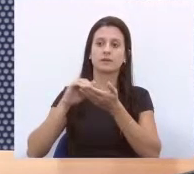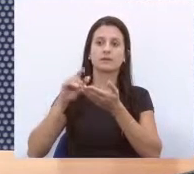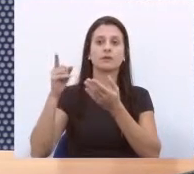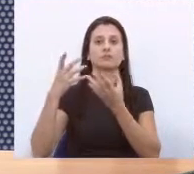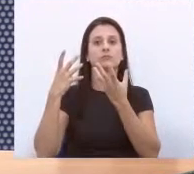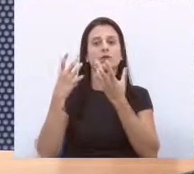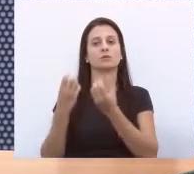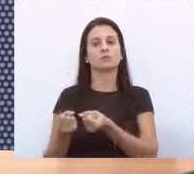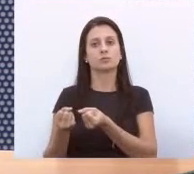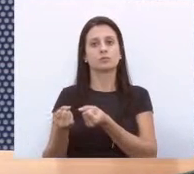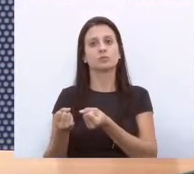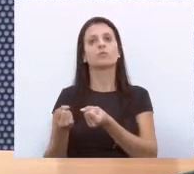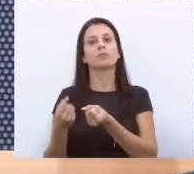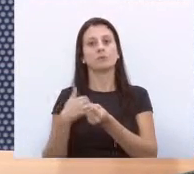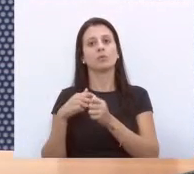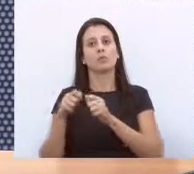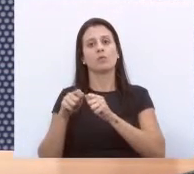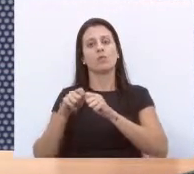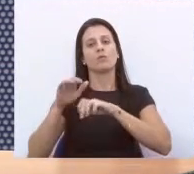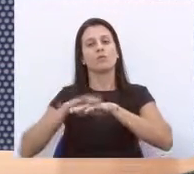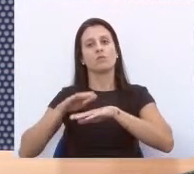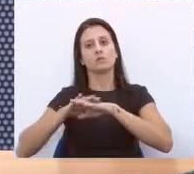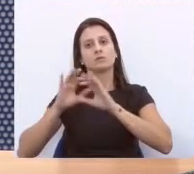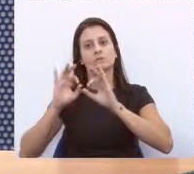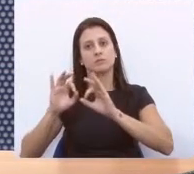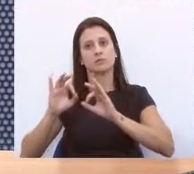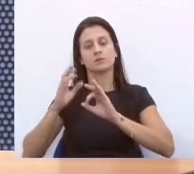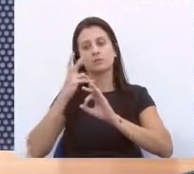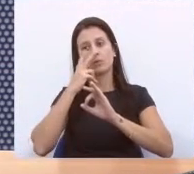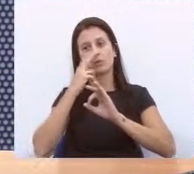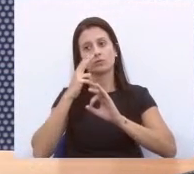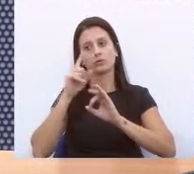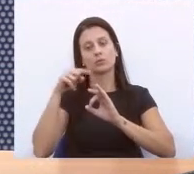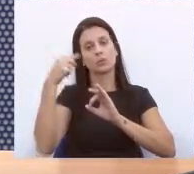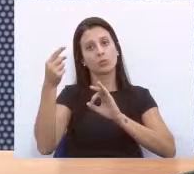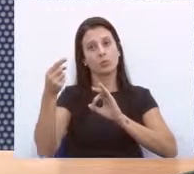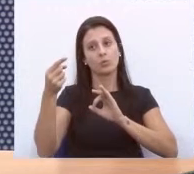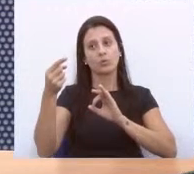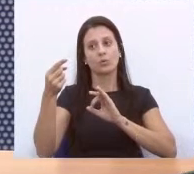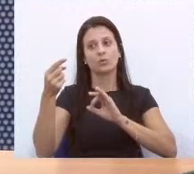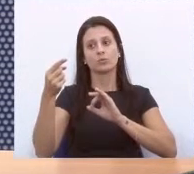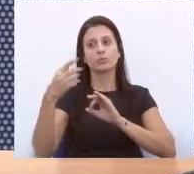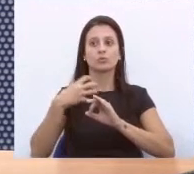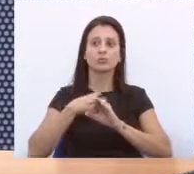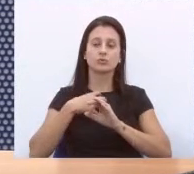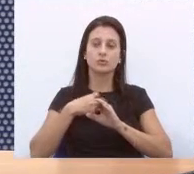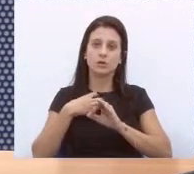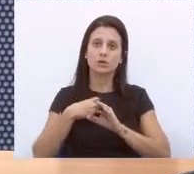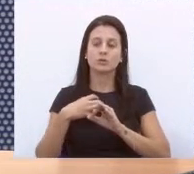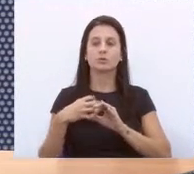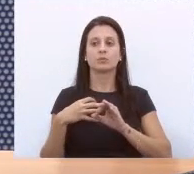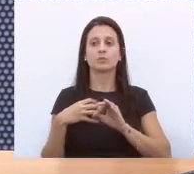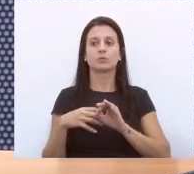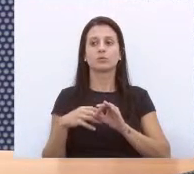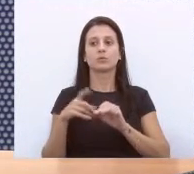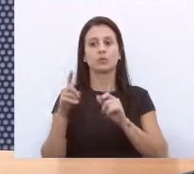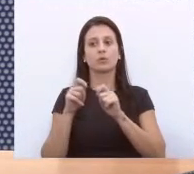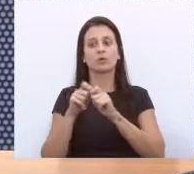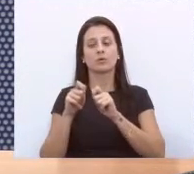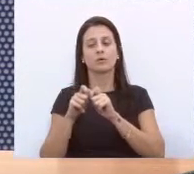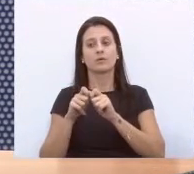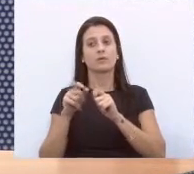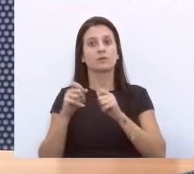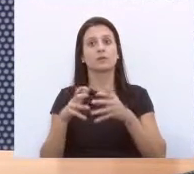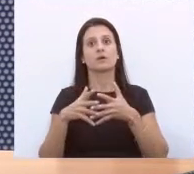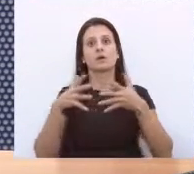assumiu a corrida internacional talvez um outro um outro molde vai fazer é talvez uma não